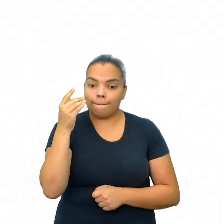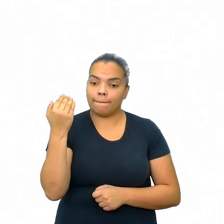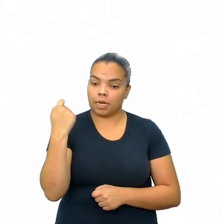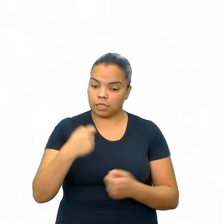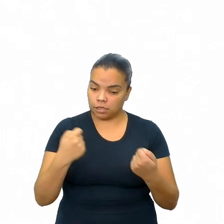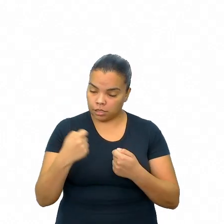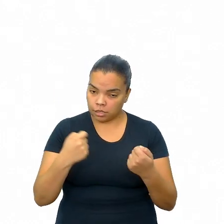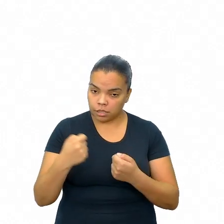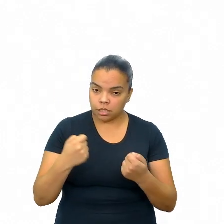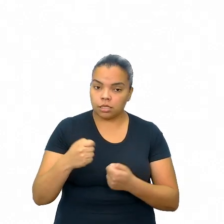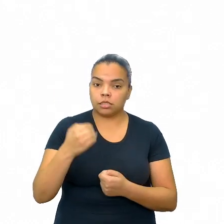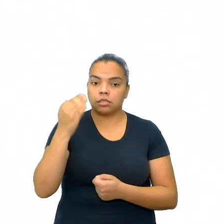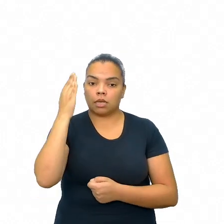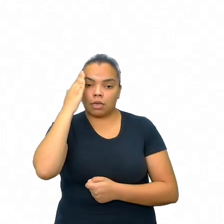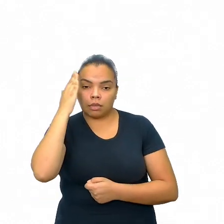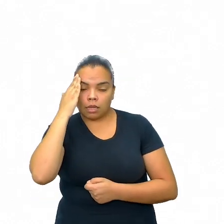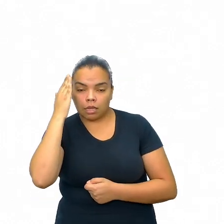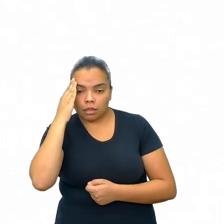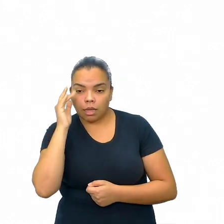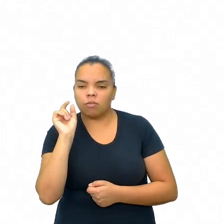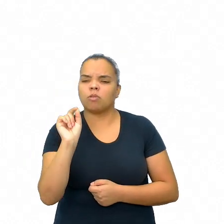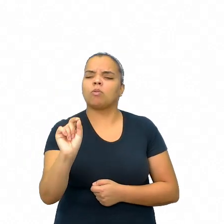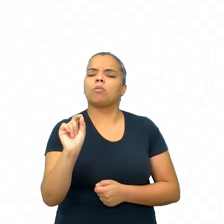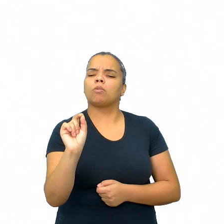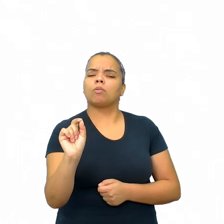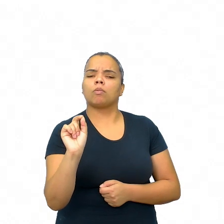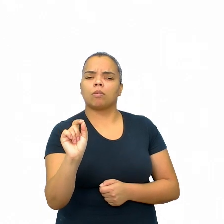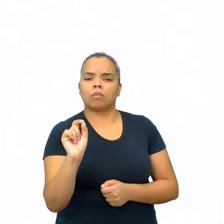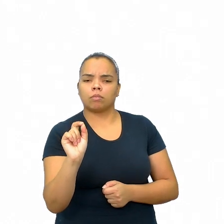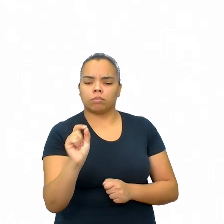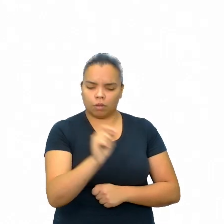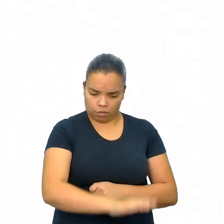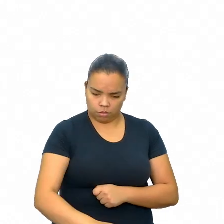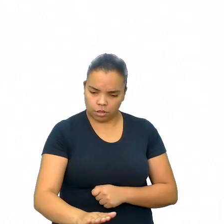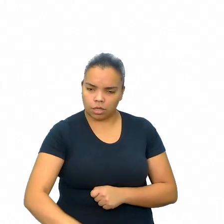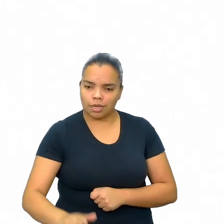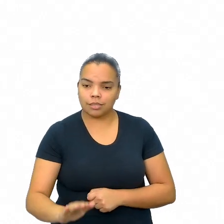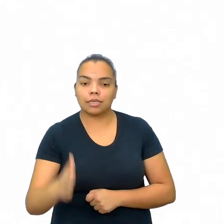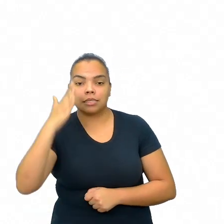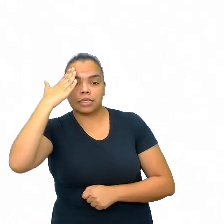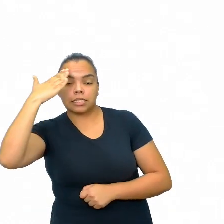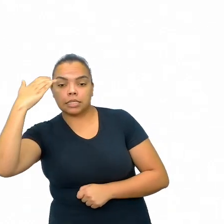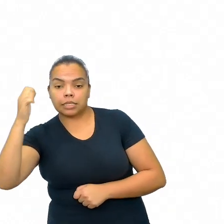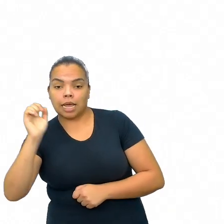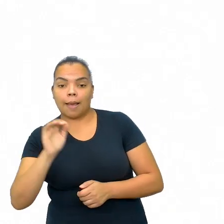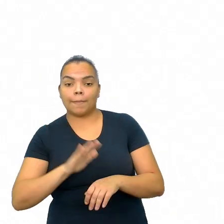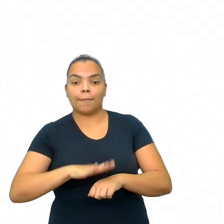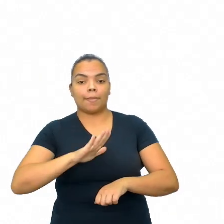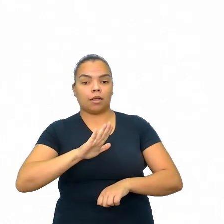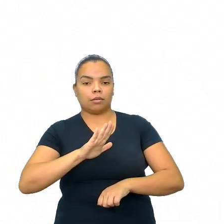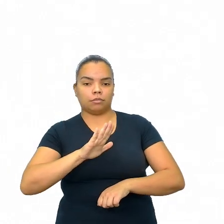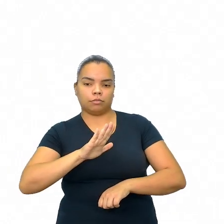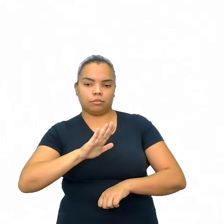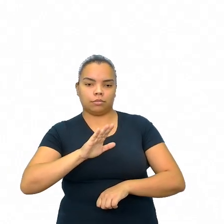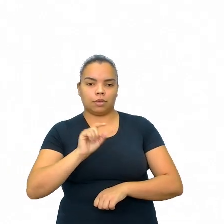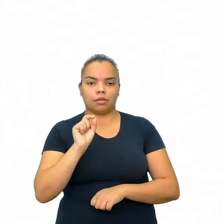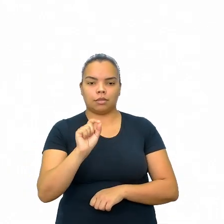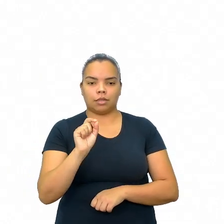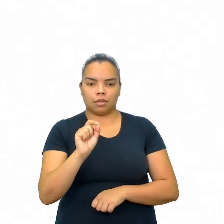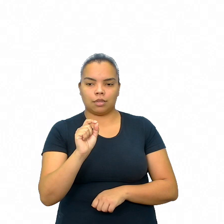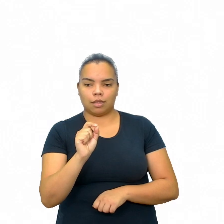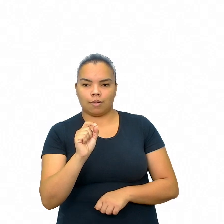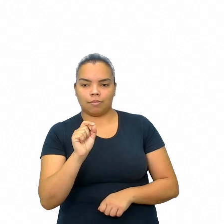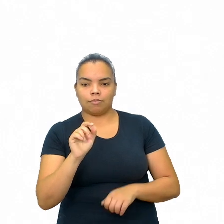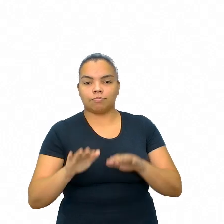crianças sabem mais. Porque às vezes a gente olha tanto para aquelas que sabem menos, que não se percebe que nós temos muitas